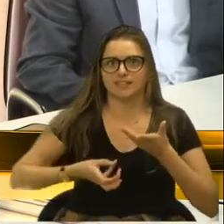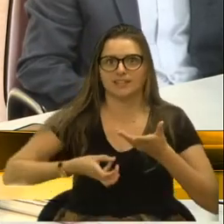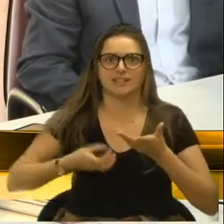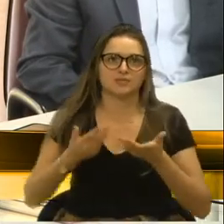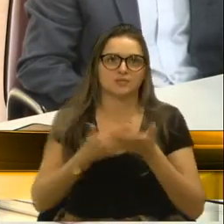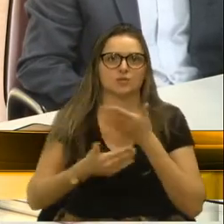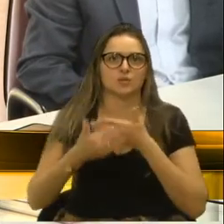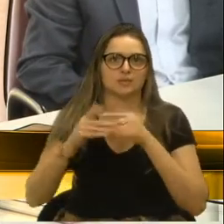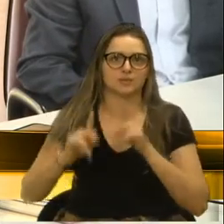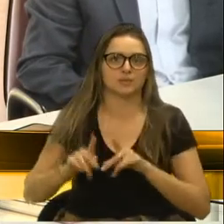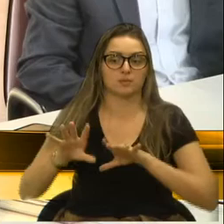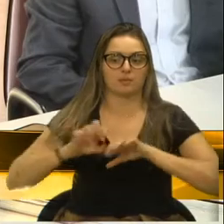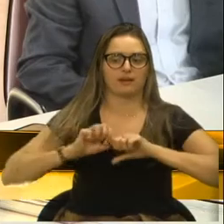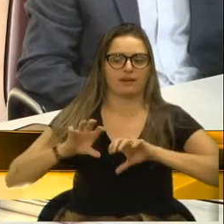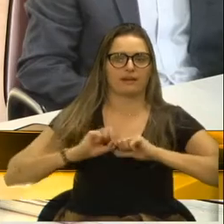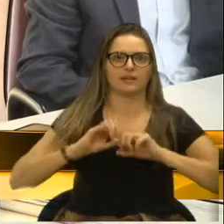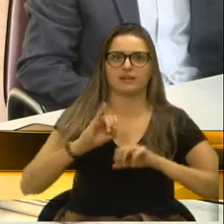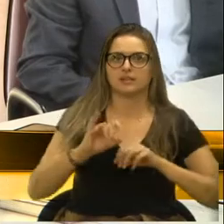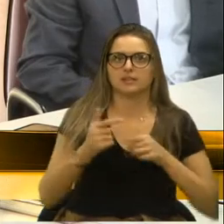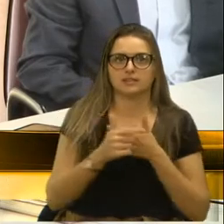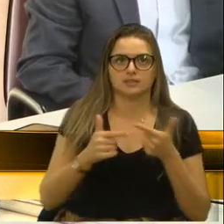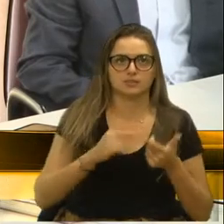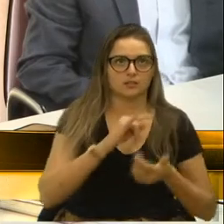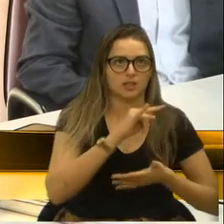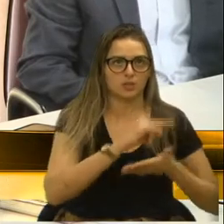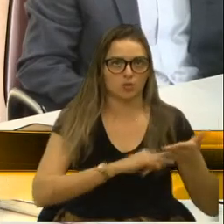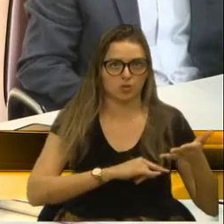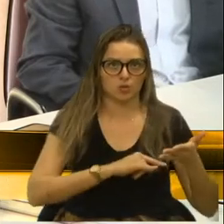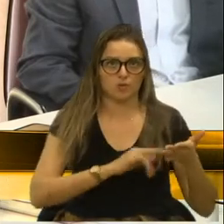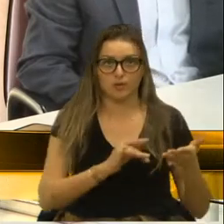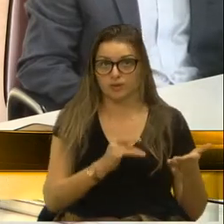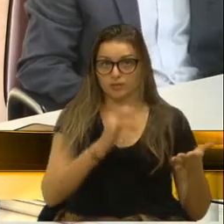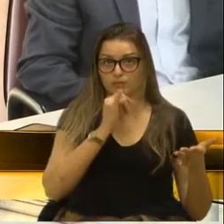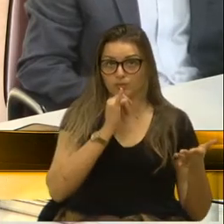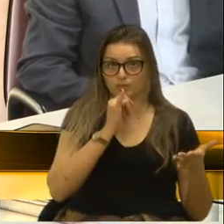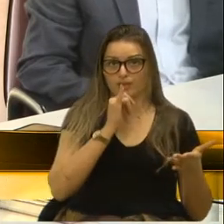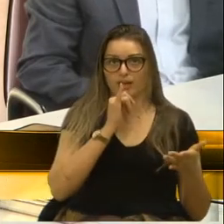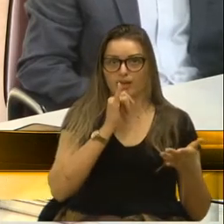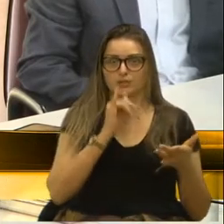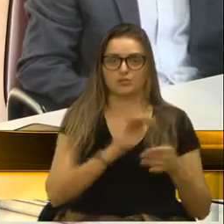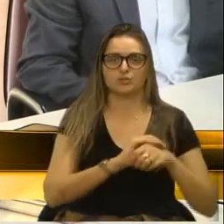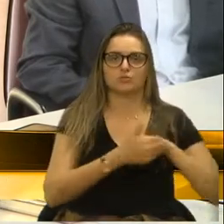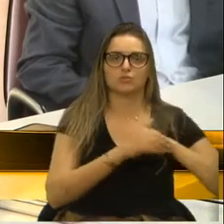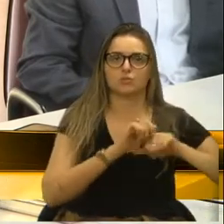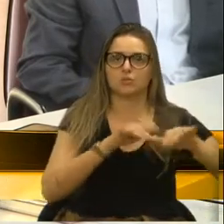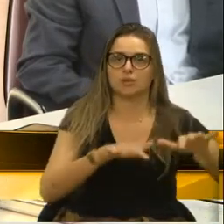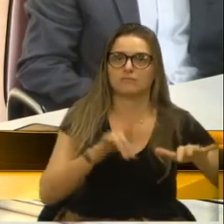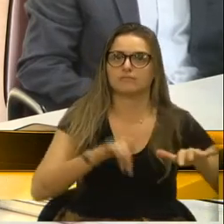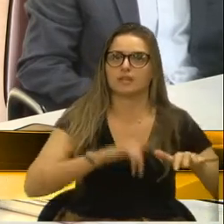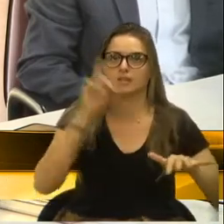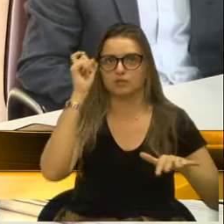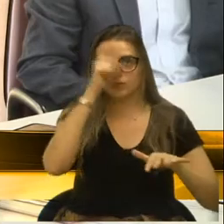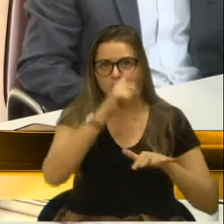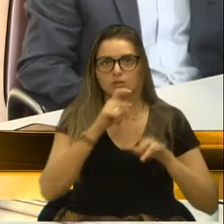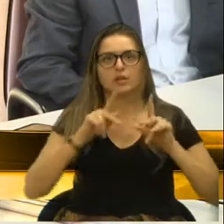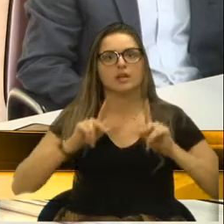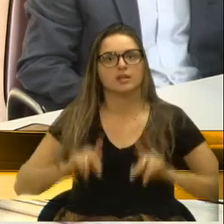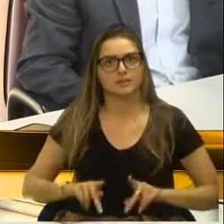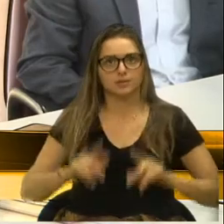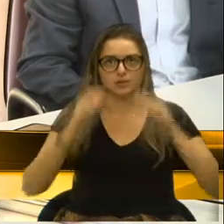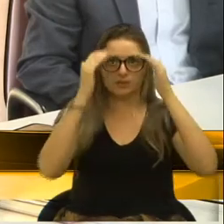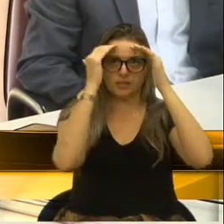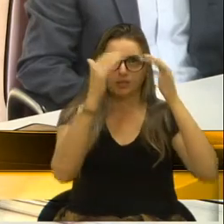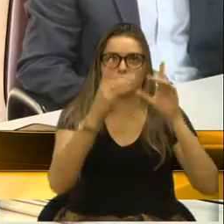testar. Sem o documento, né, do teste, fica difícil para as pessoas realmente cumprirem o isolamento, o